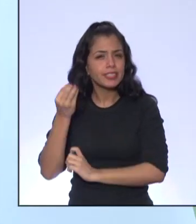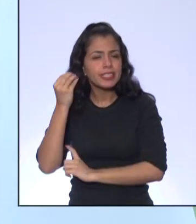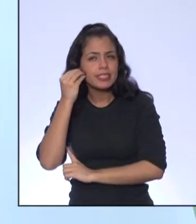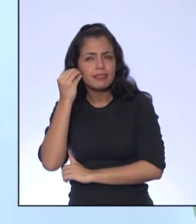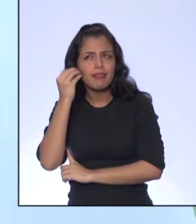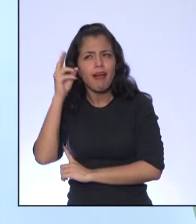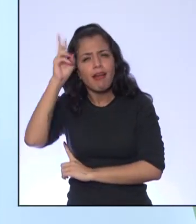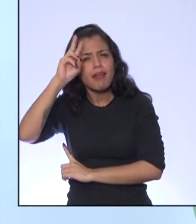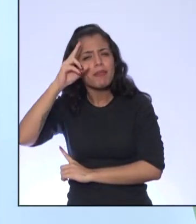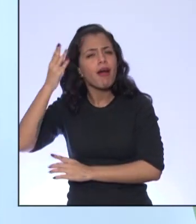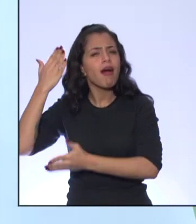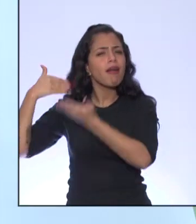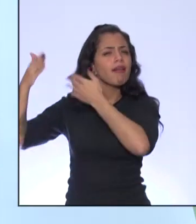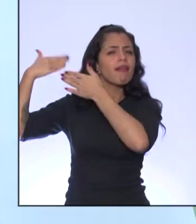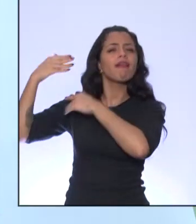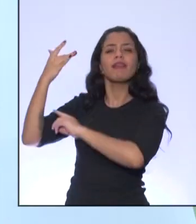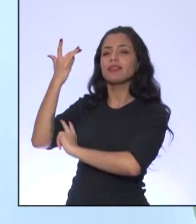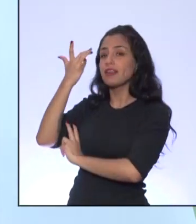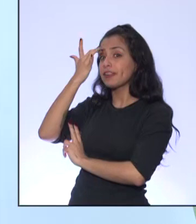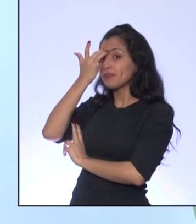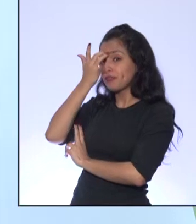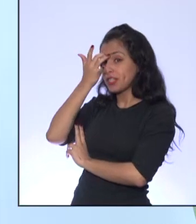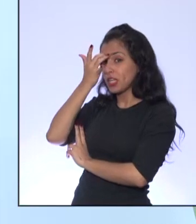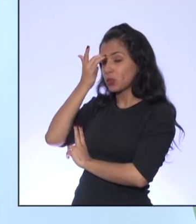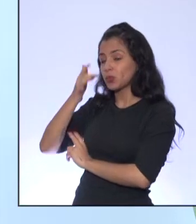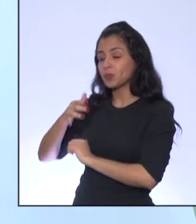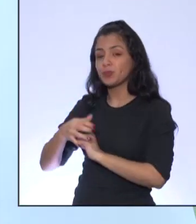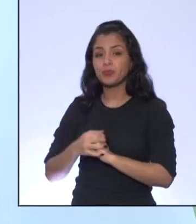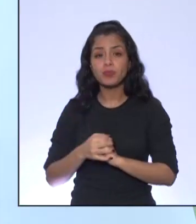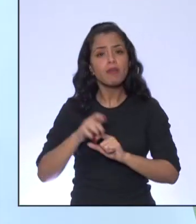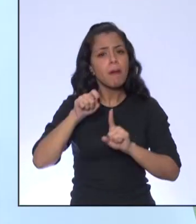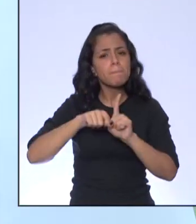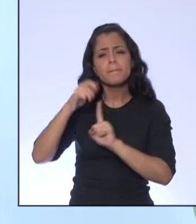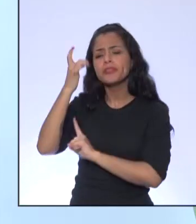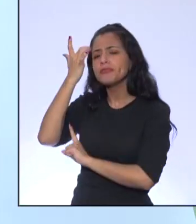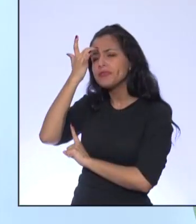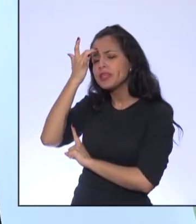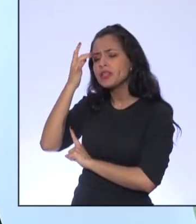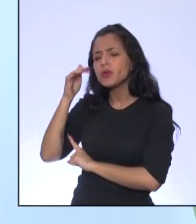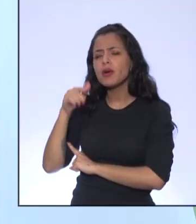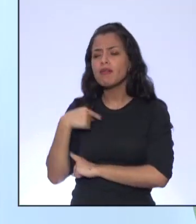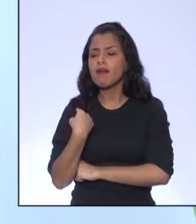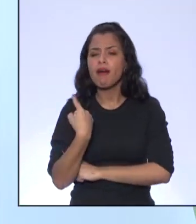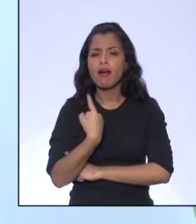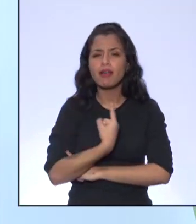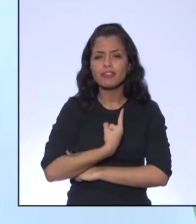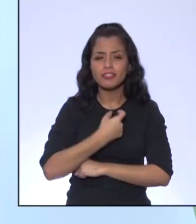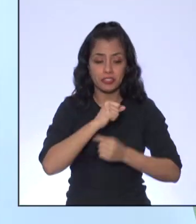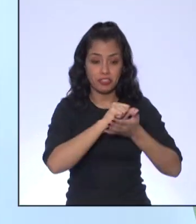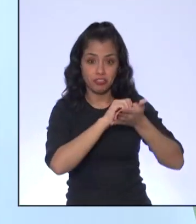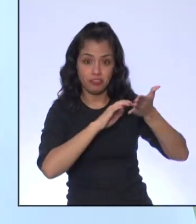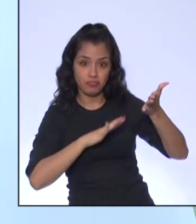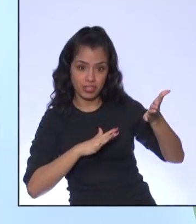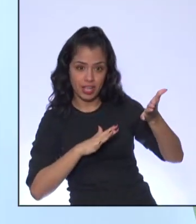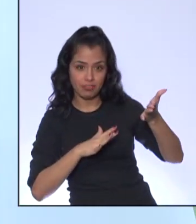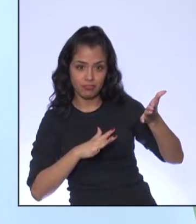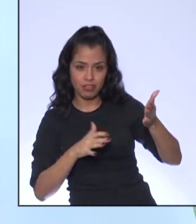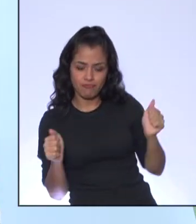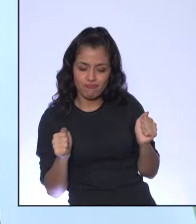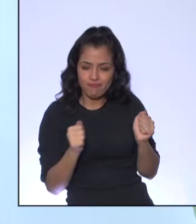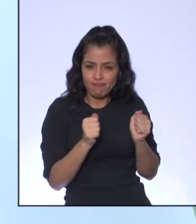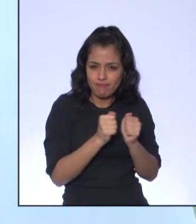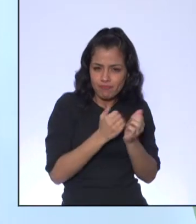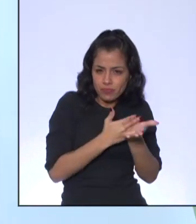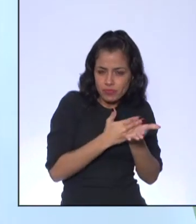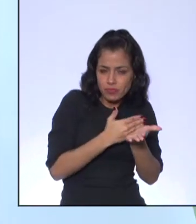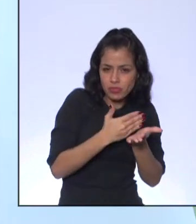nós já fizemos lá em fevereiro. Lá em fevereiro, nós pensamos, durante a atividade de acolhimento, qual é